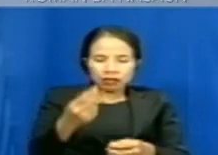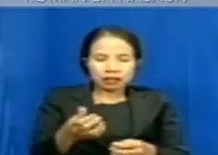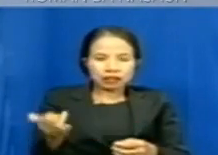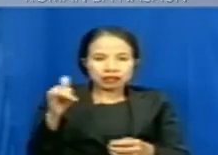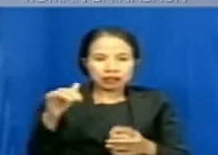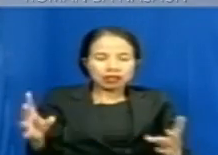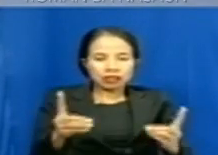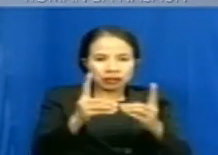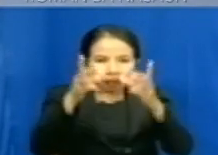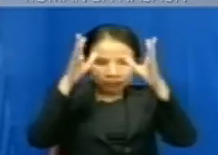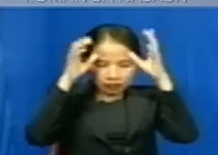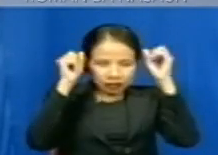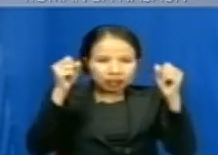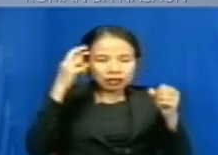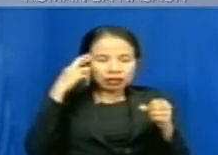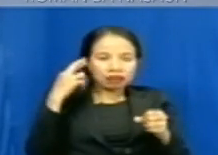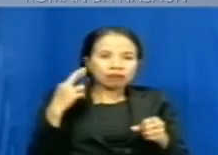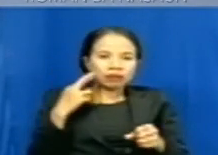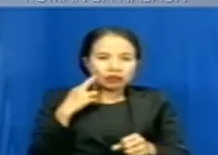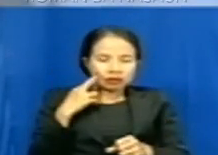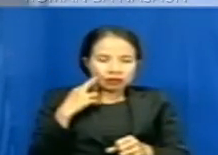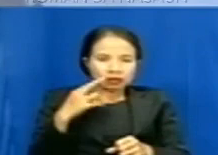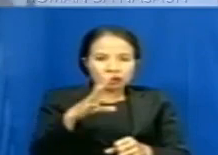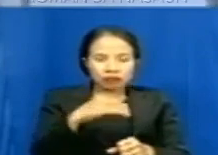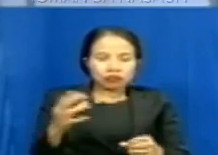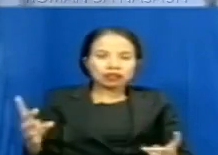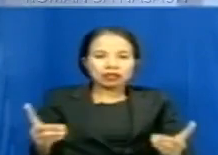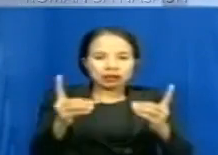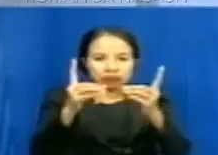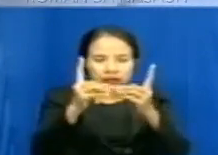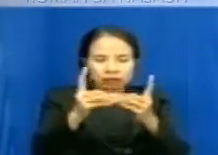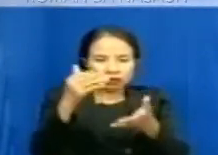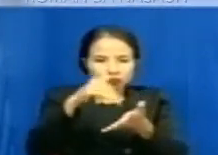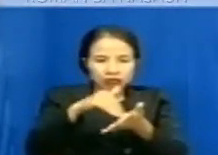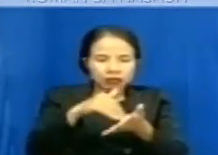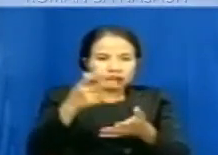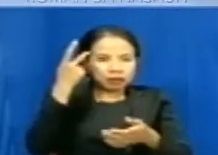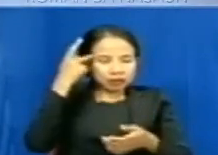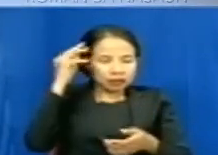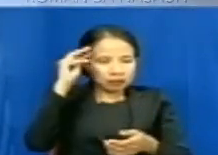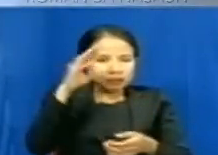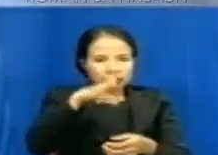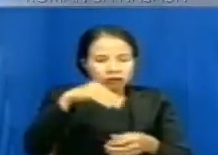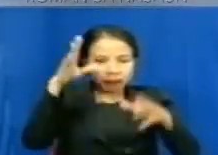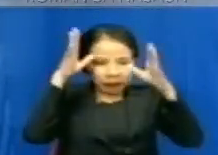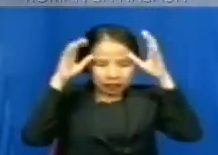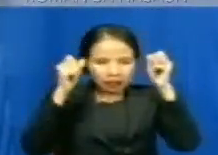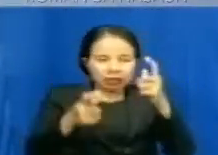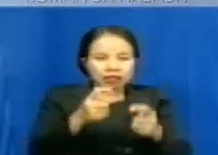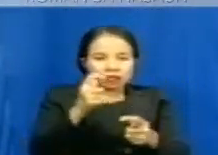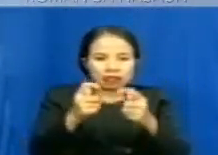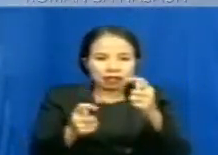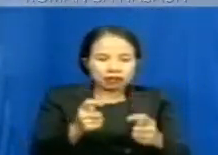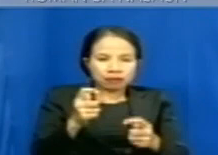Hassoro na Presidente da República José Ramos Horta, no Si Hassoro Mos, Primeiro-Ministro, no Presidente Tribunal